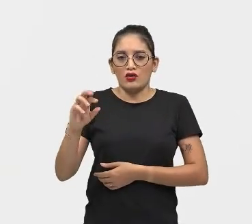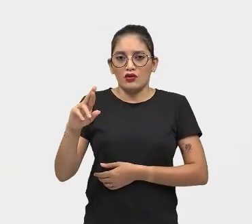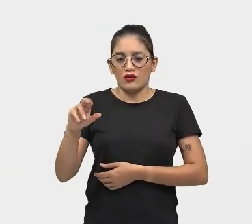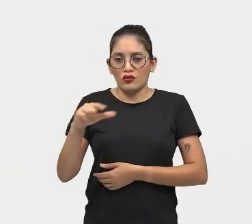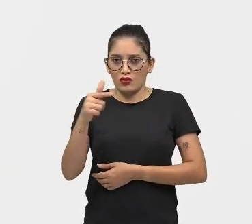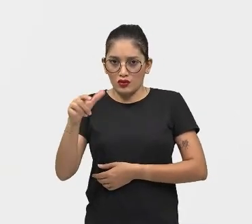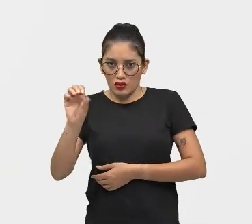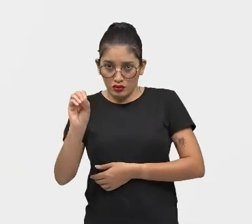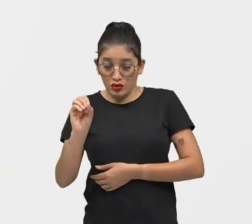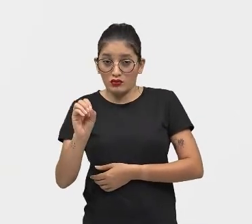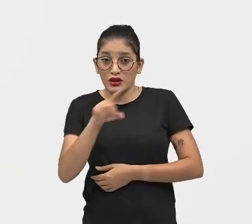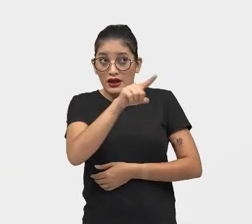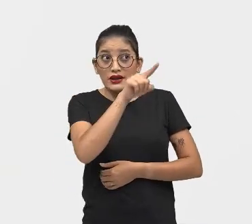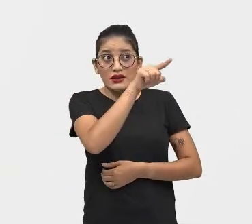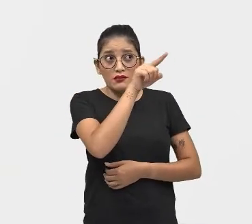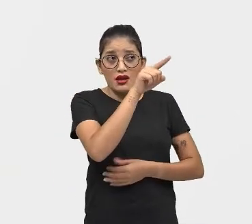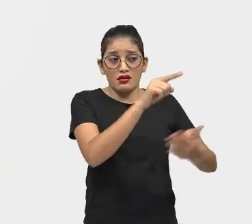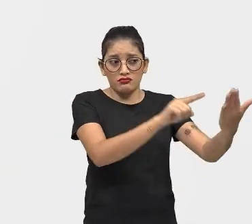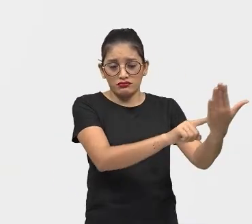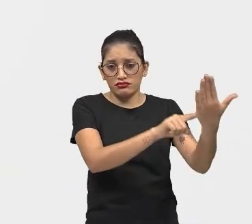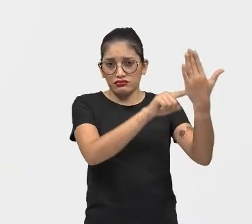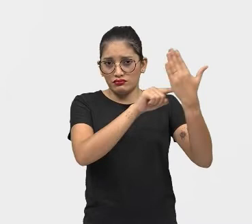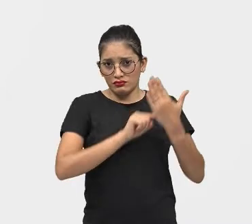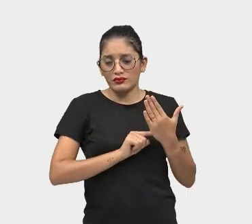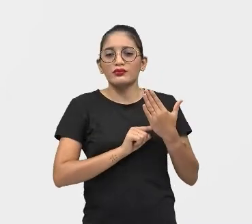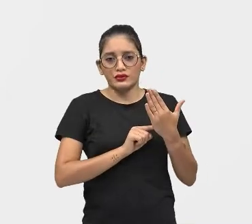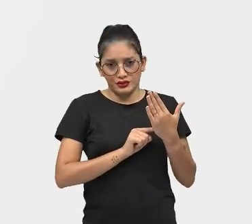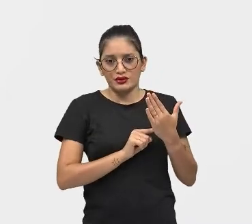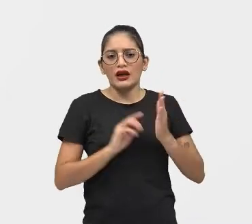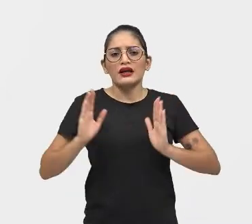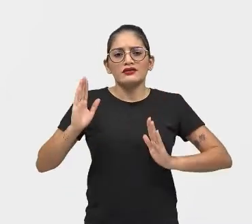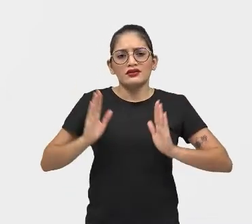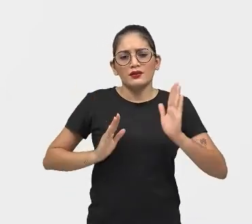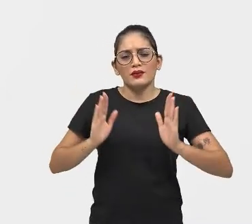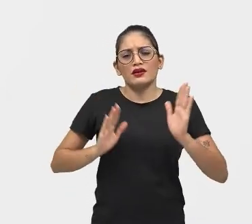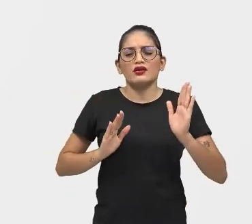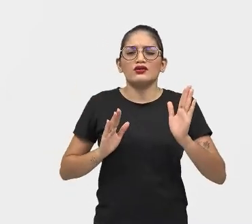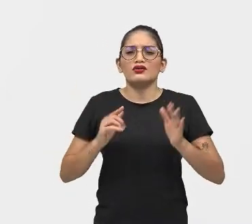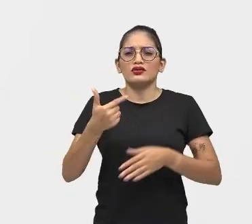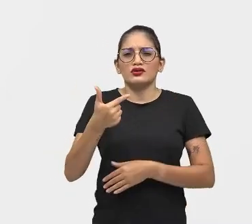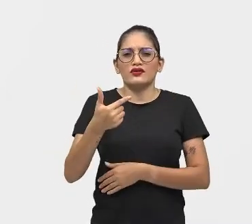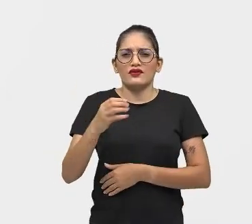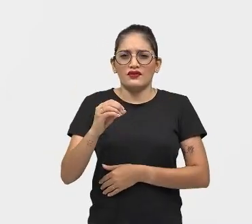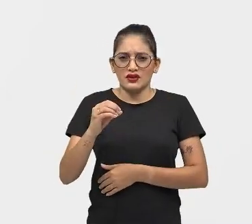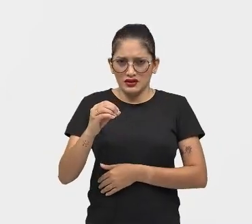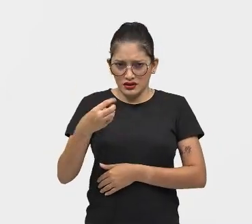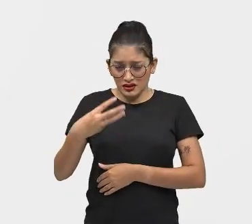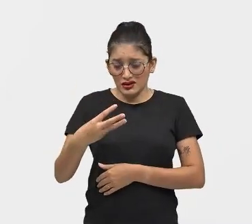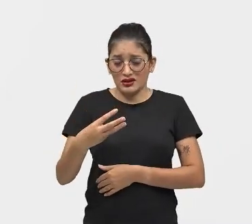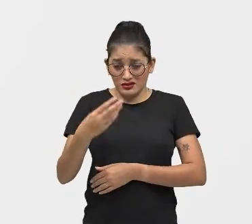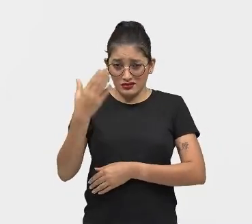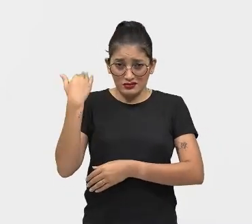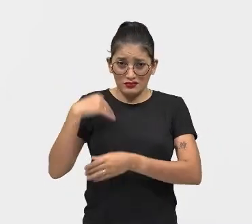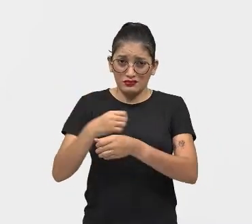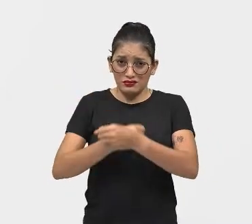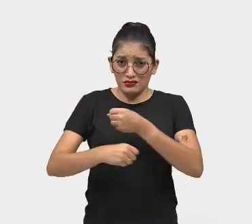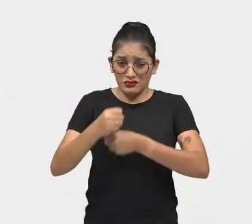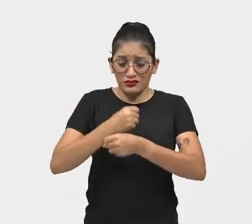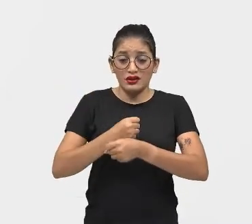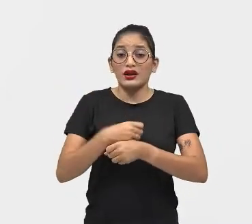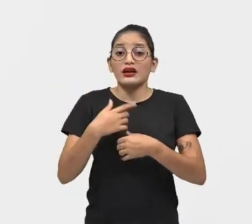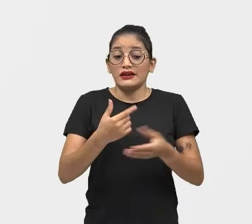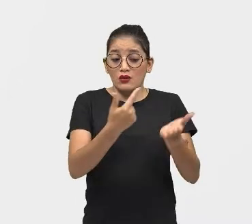foi revelado por Maomé, tá? Num período de 23 anos. Então, este livro foi